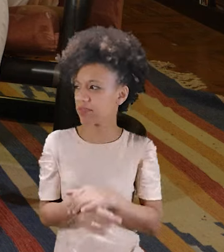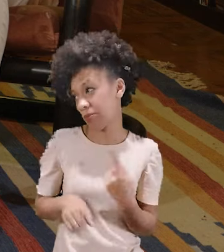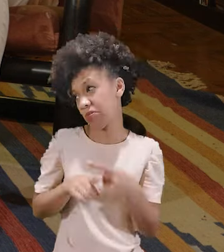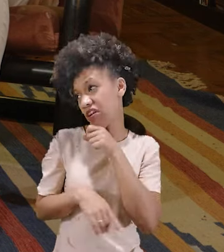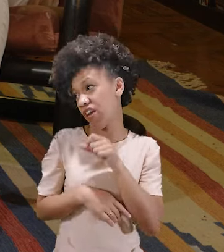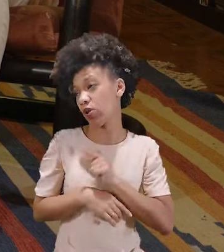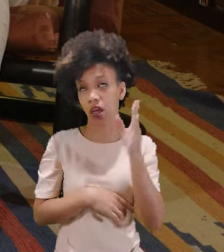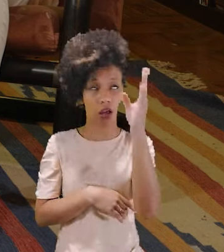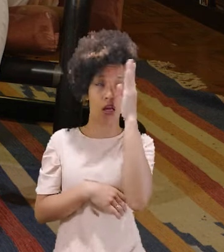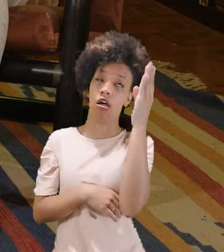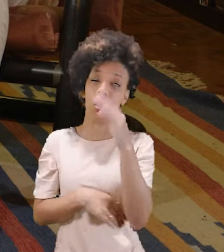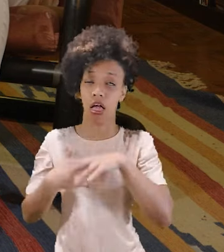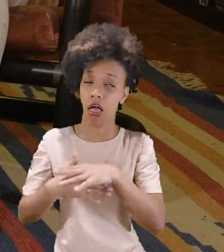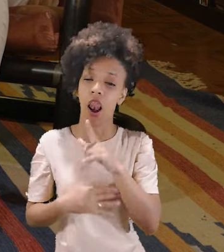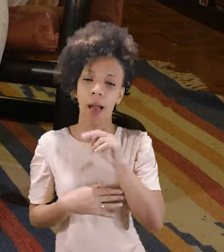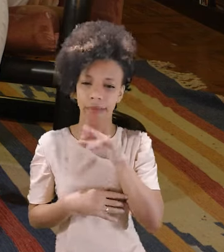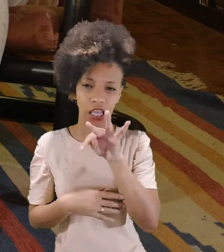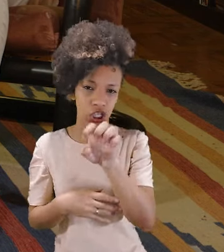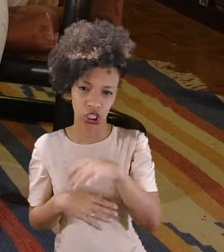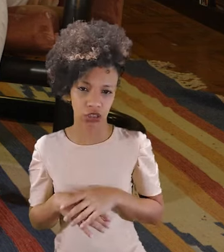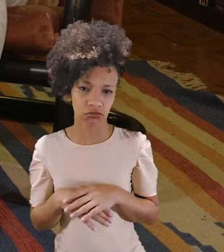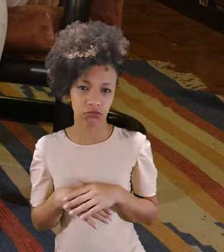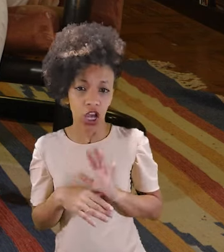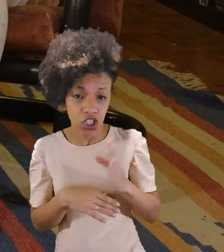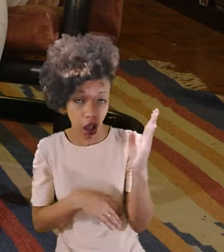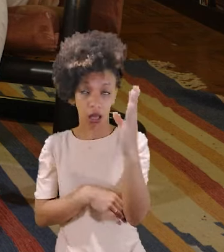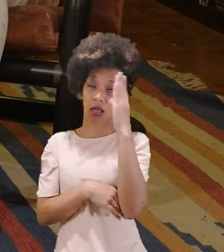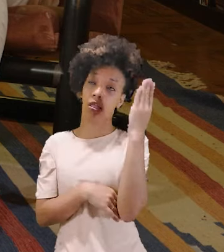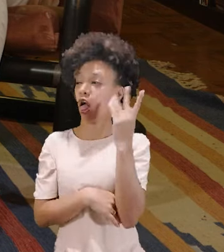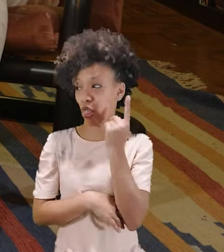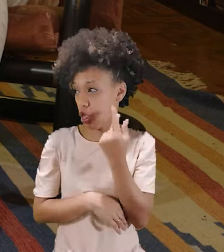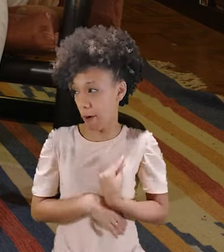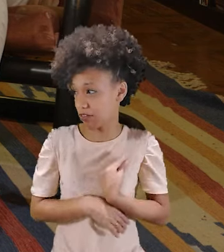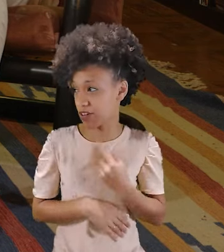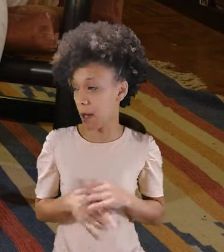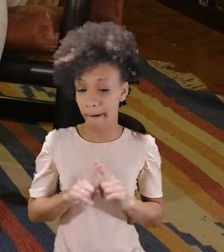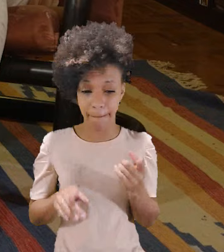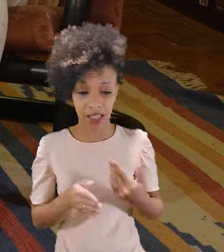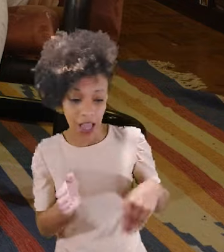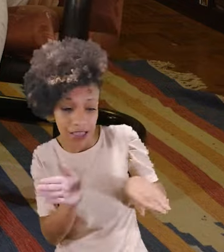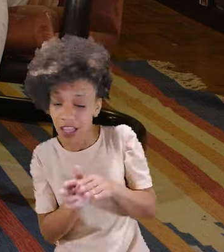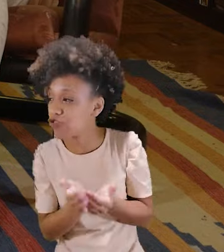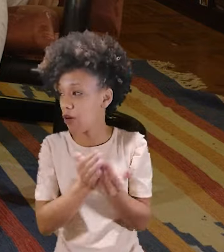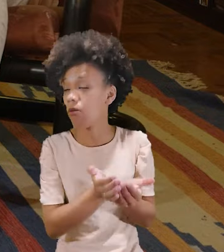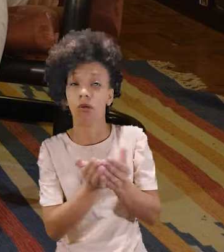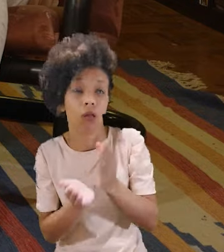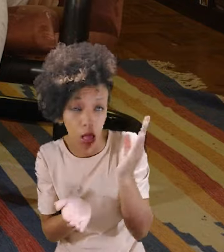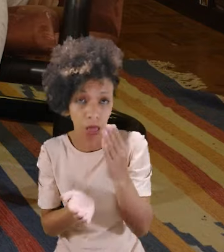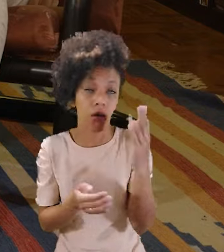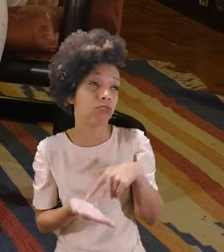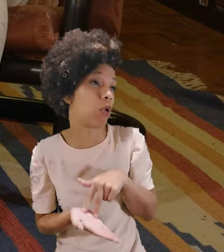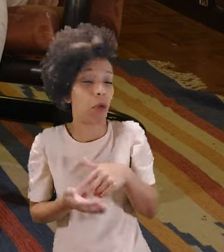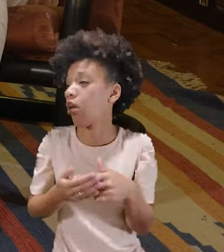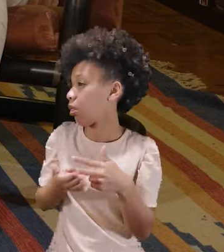velho já não se tem labirintite então quando ele vai no na vida esse querido aquele Já tá pronto ali ele fica tudo com todos eles só normal ele manda